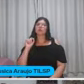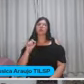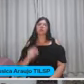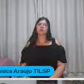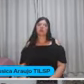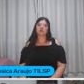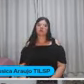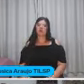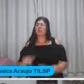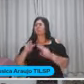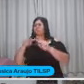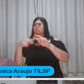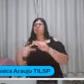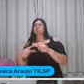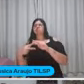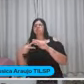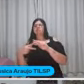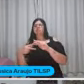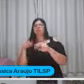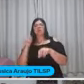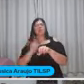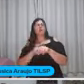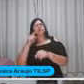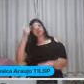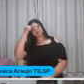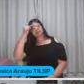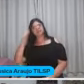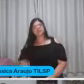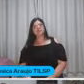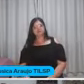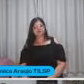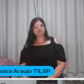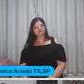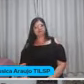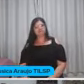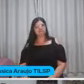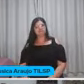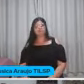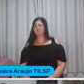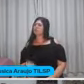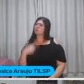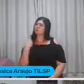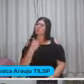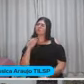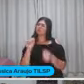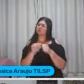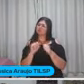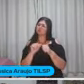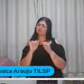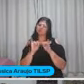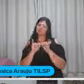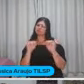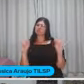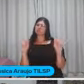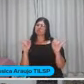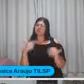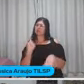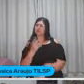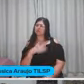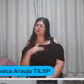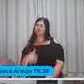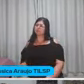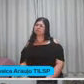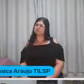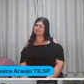contradição Minha gente É hora de pensar O que nós estamos transmitindo Para as nossas crianças